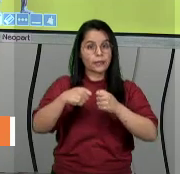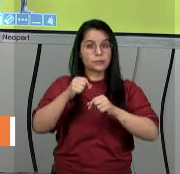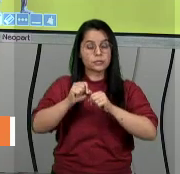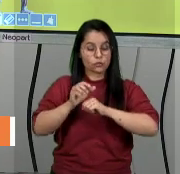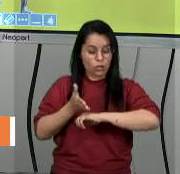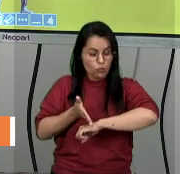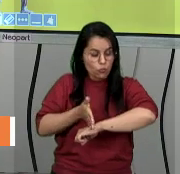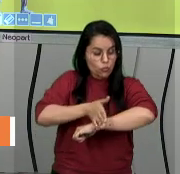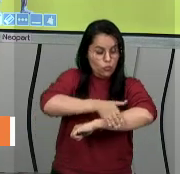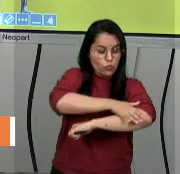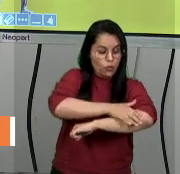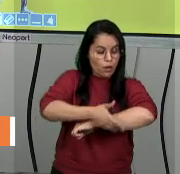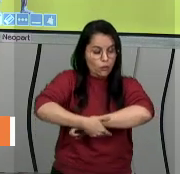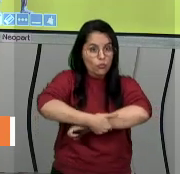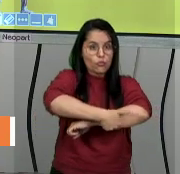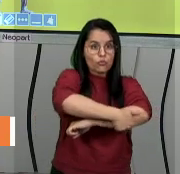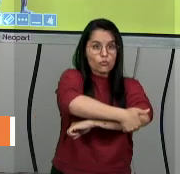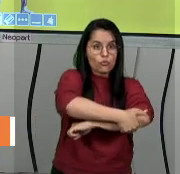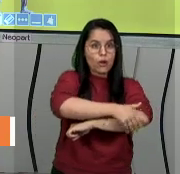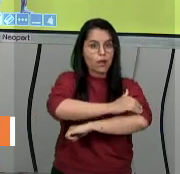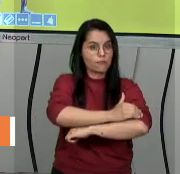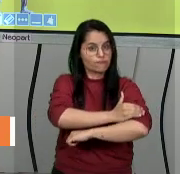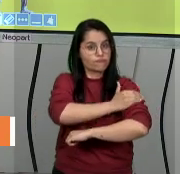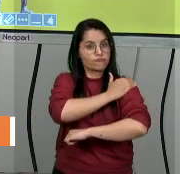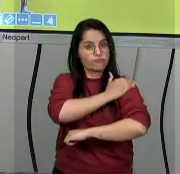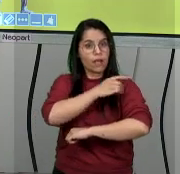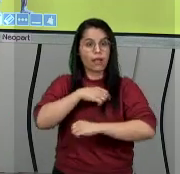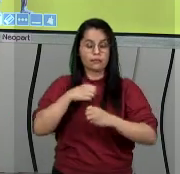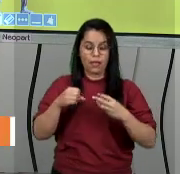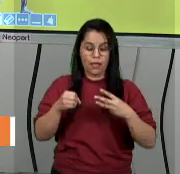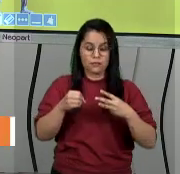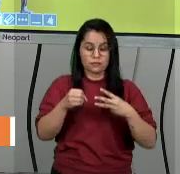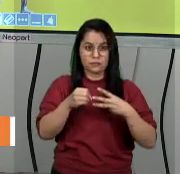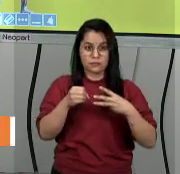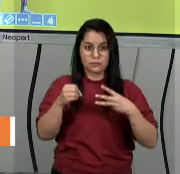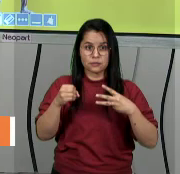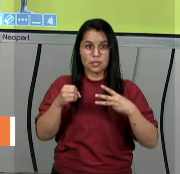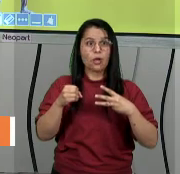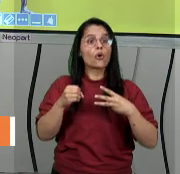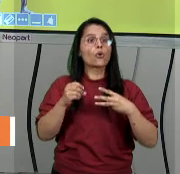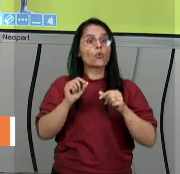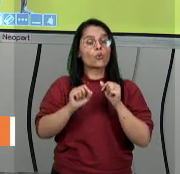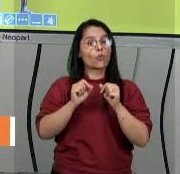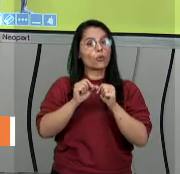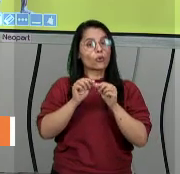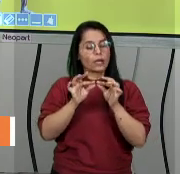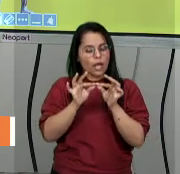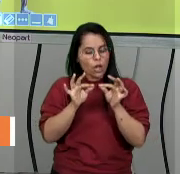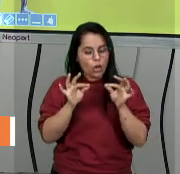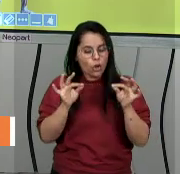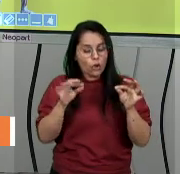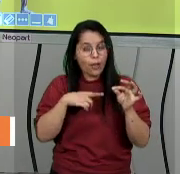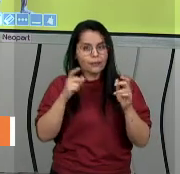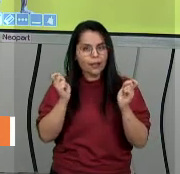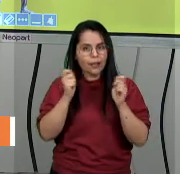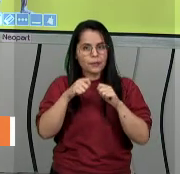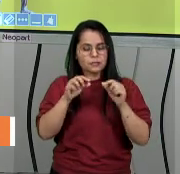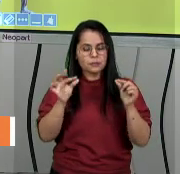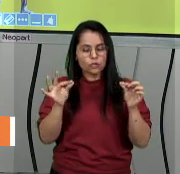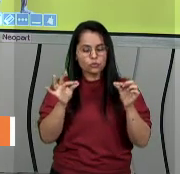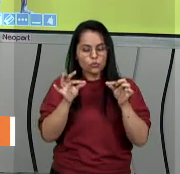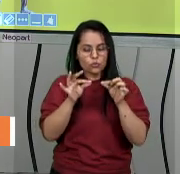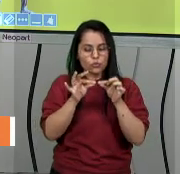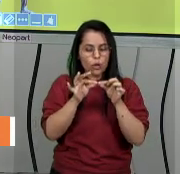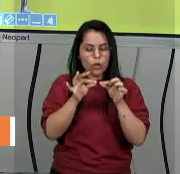esqueleto. Os músculos são formados por células alongadas que têm a capacidade de contrair e